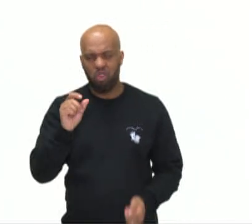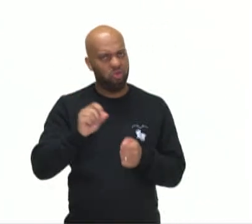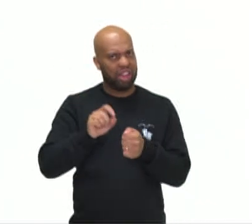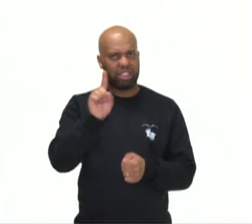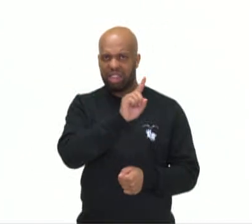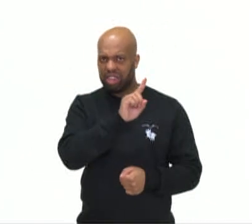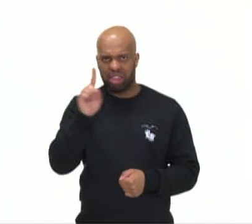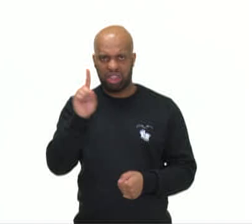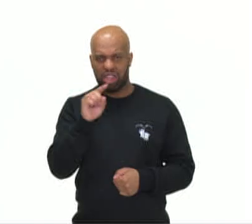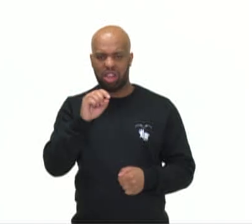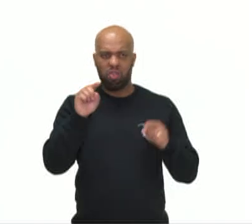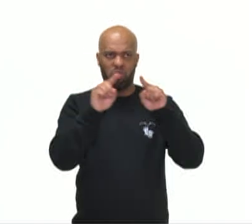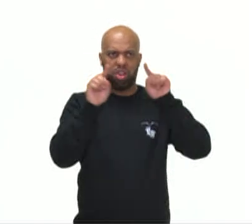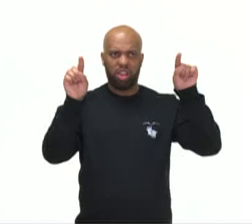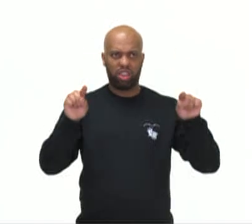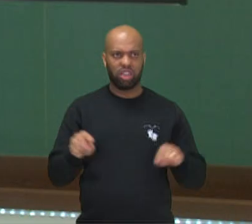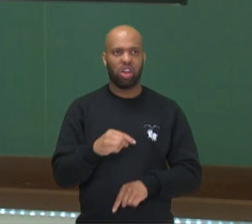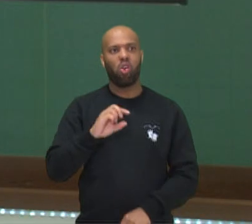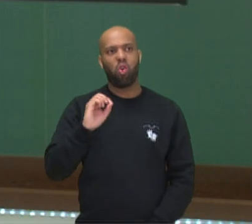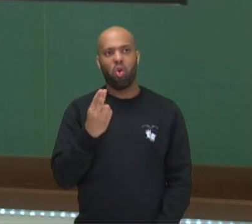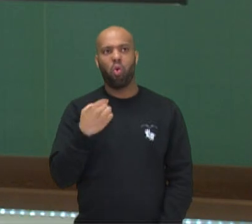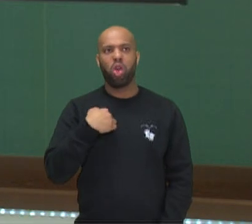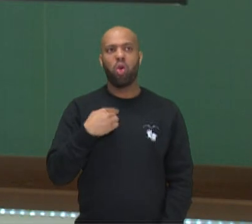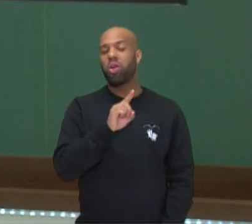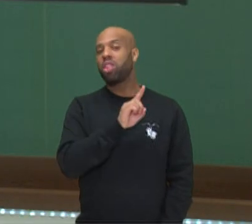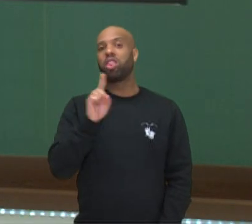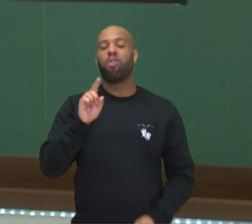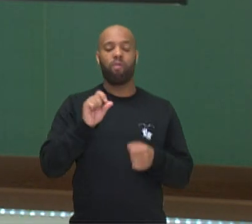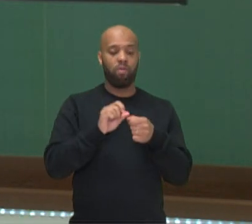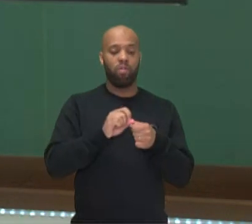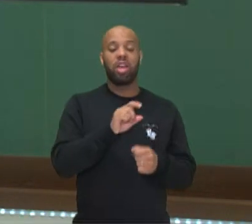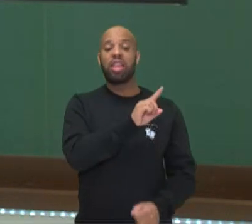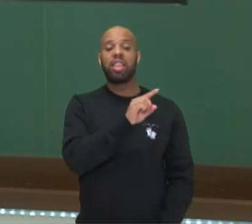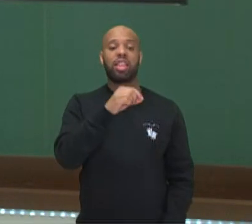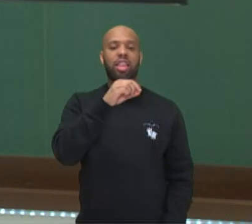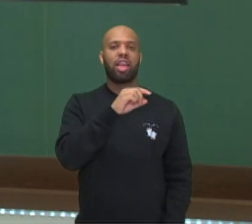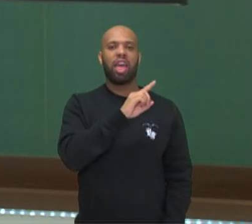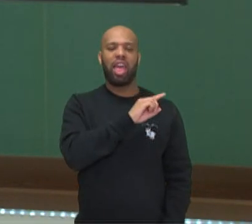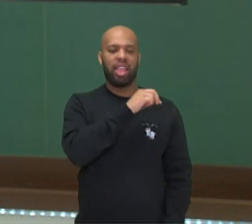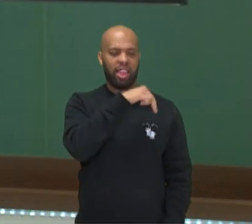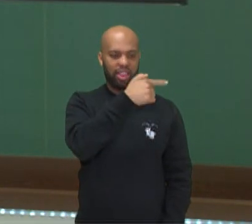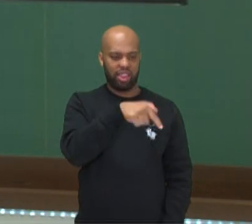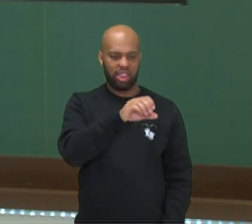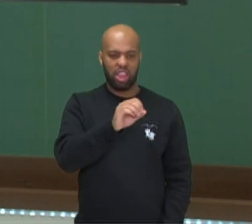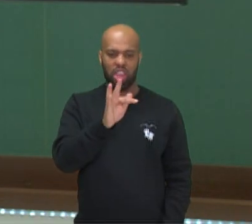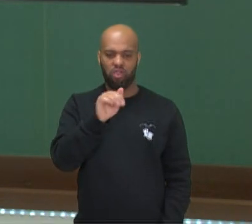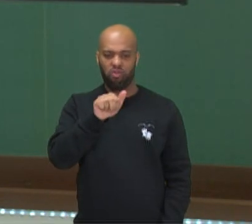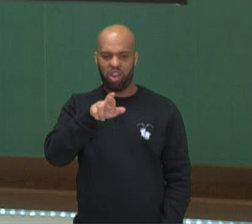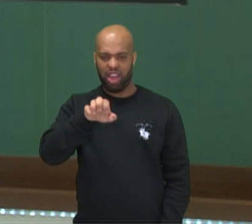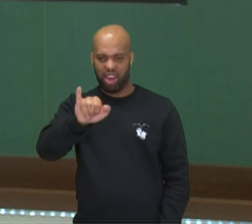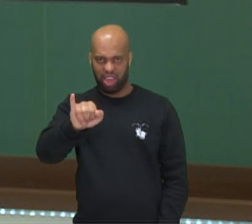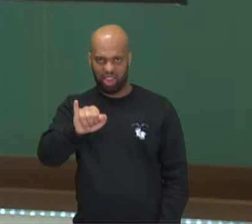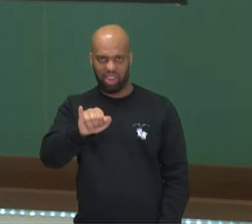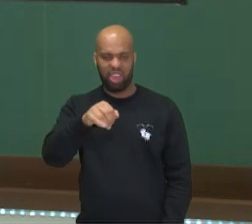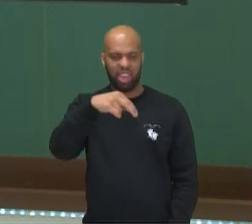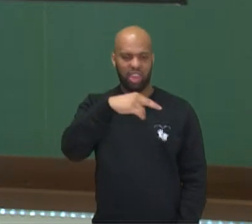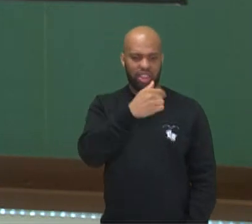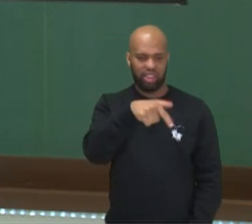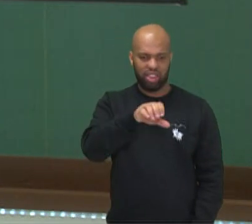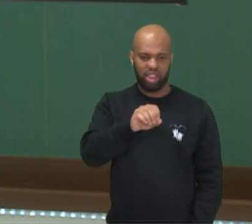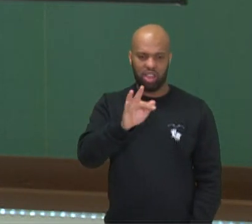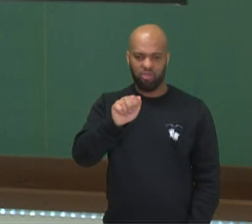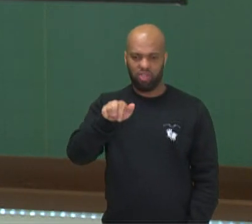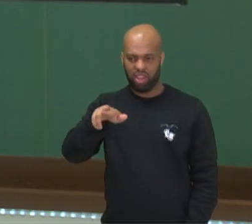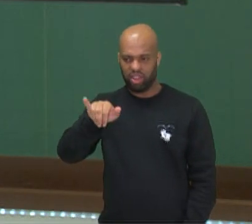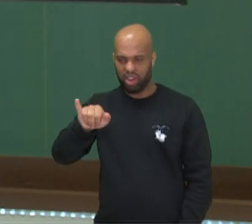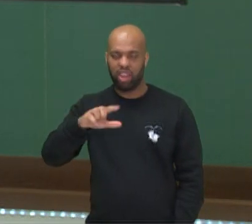hoje eu não farei a charge. São duas possibilidades, né? Ou você coloca em forma de locução verbal, utilizando o verbo